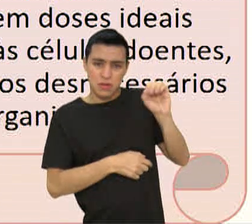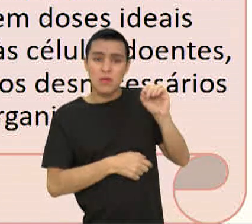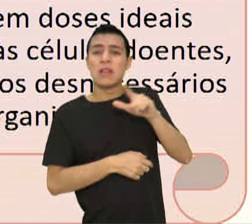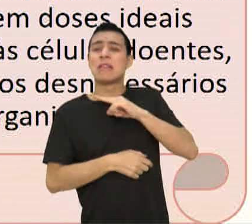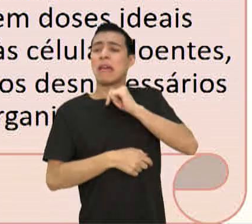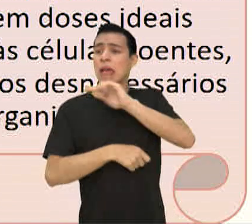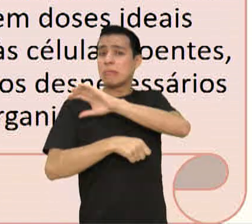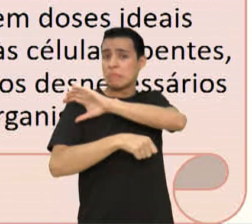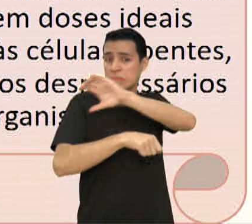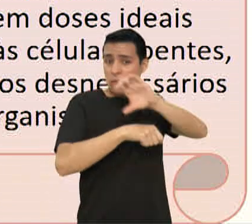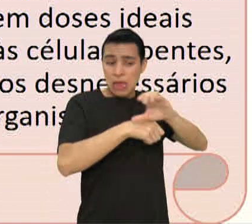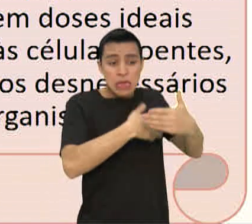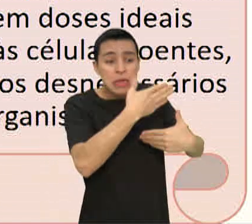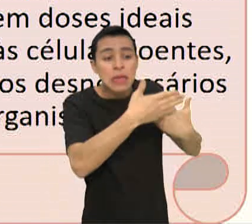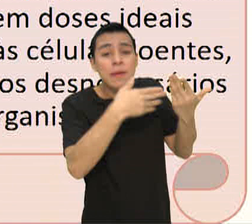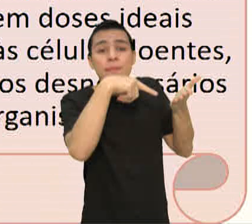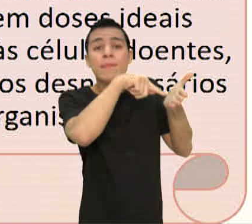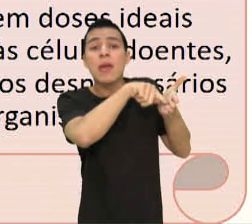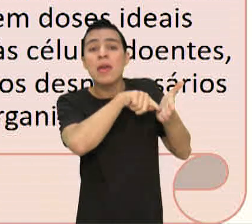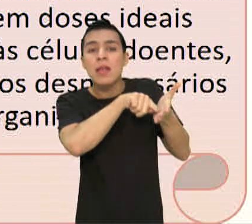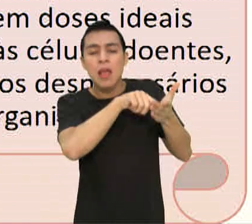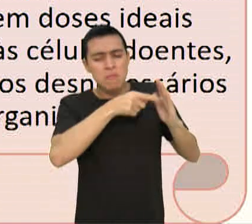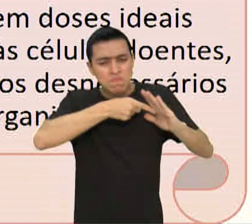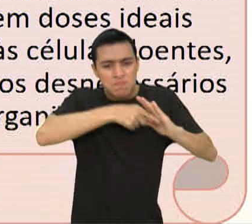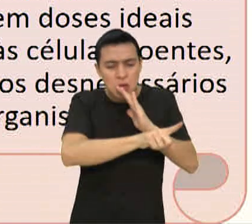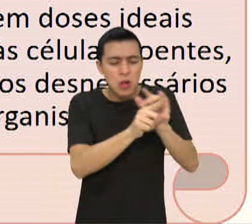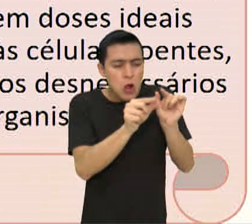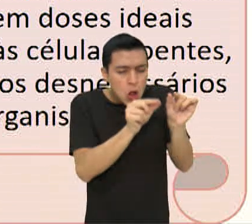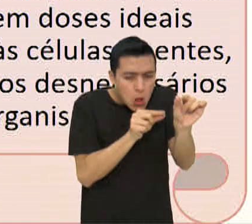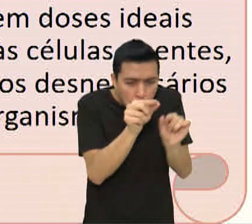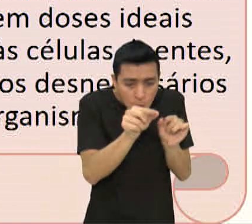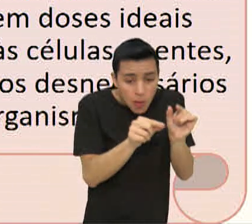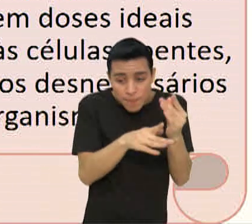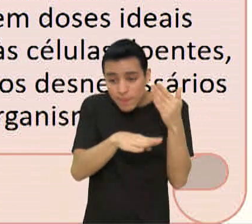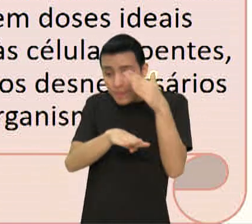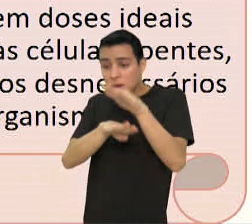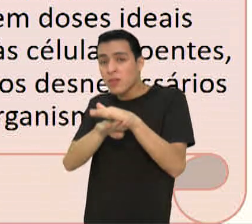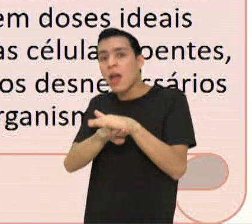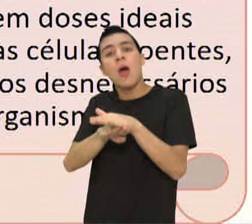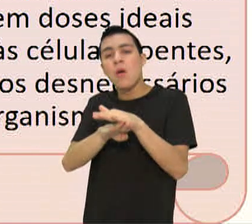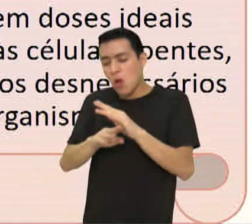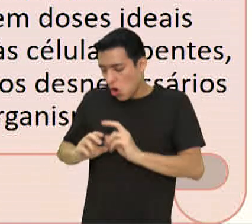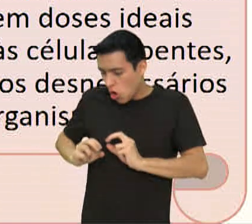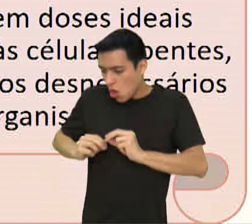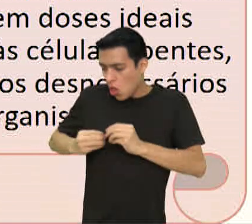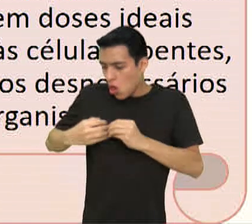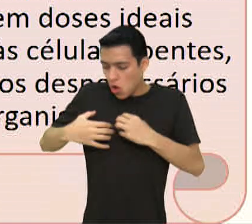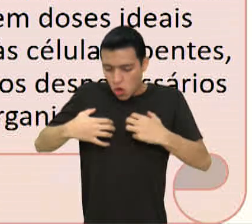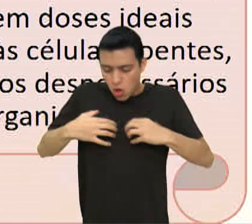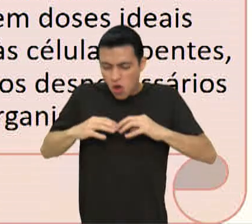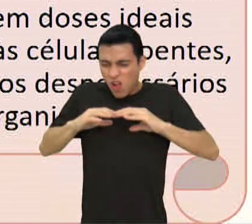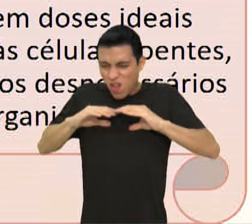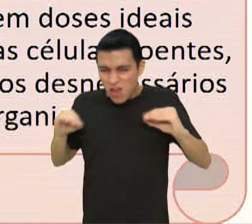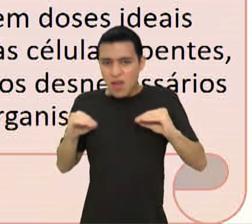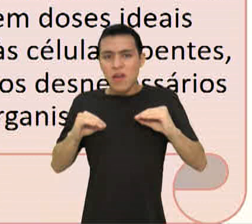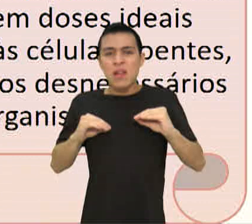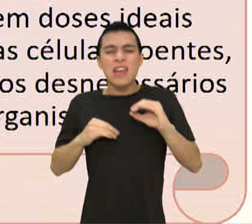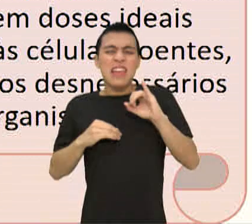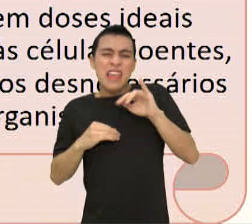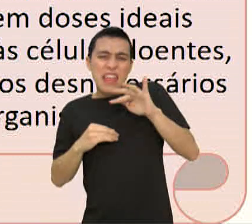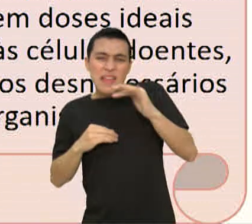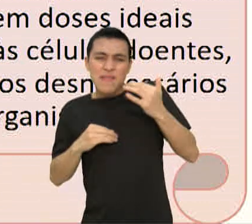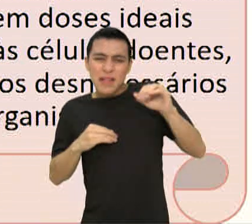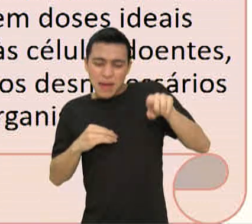no aperfeiçoamento de nanopartículas, para serem usadas no tratamento de tumores, infecções e inflamações.